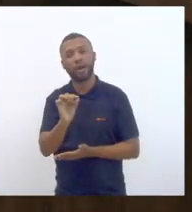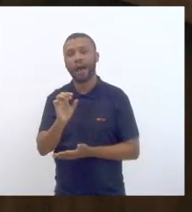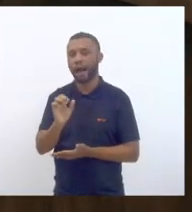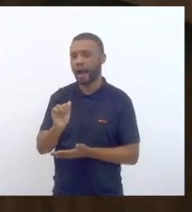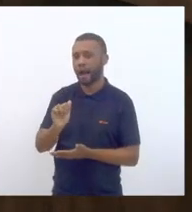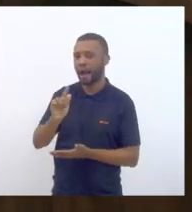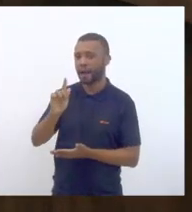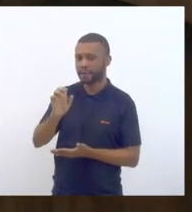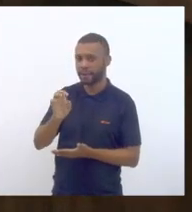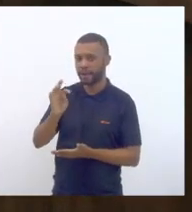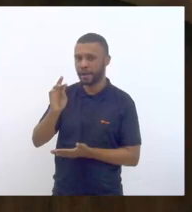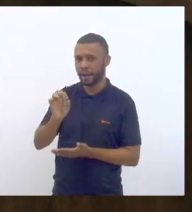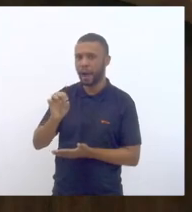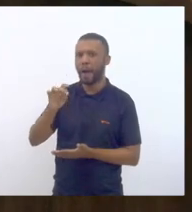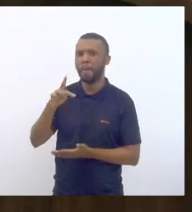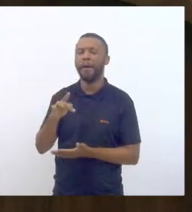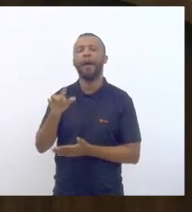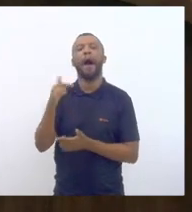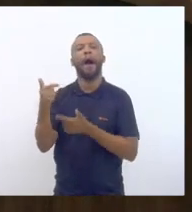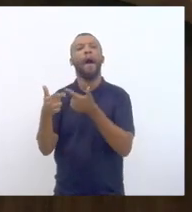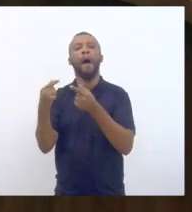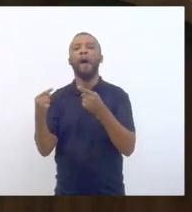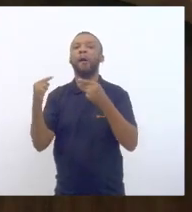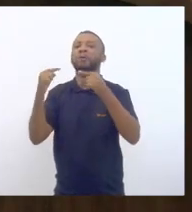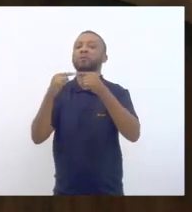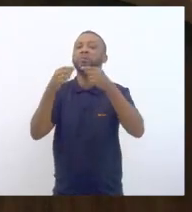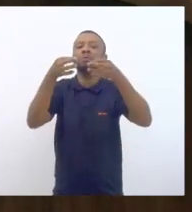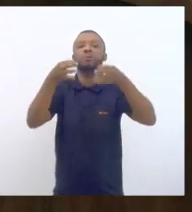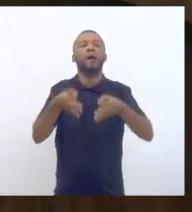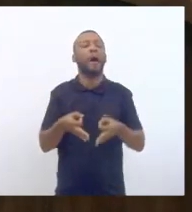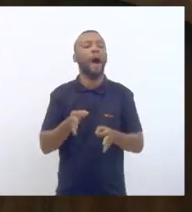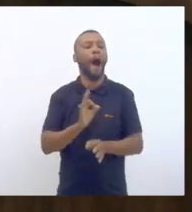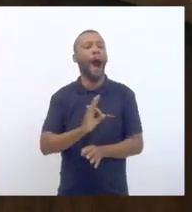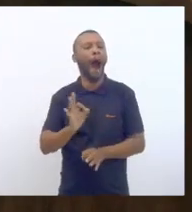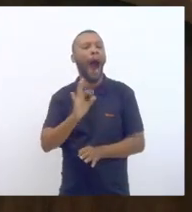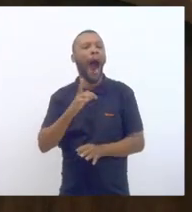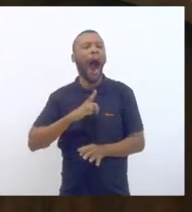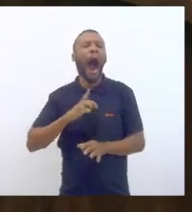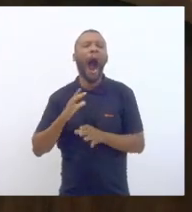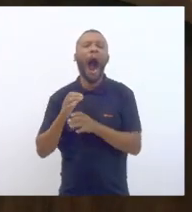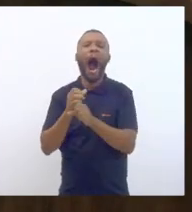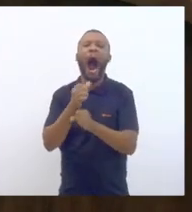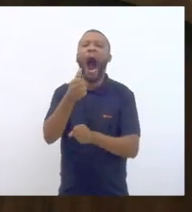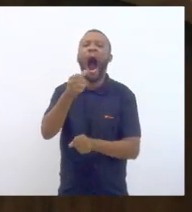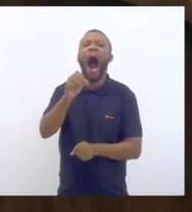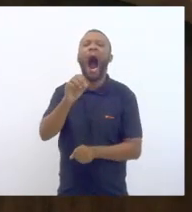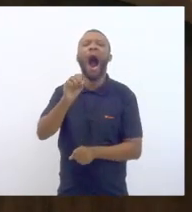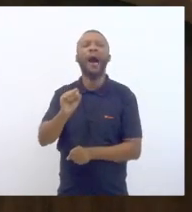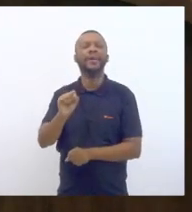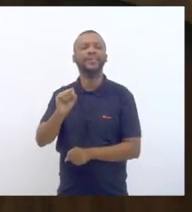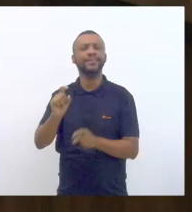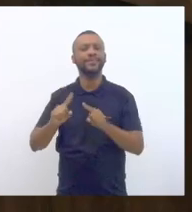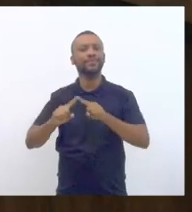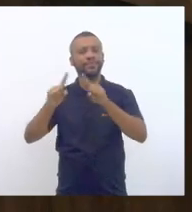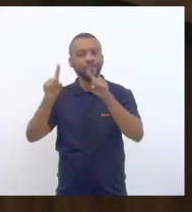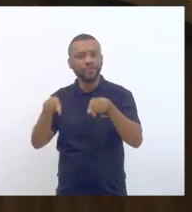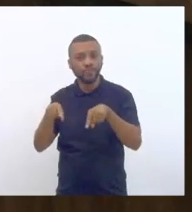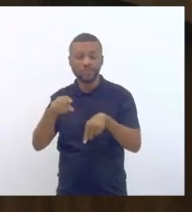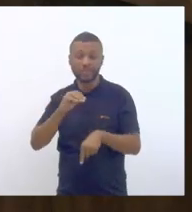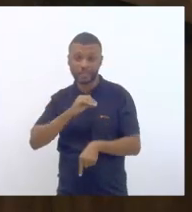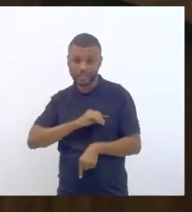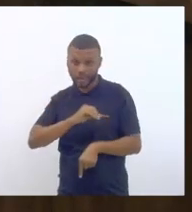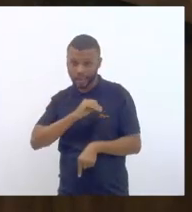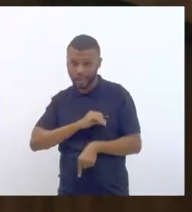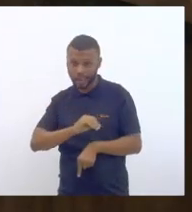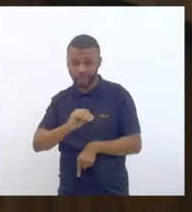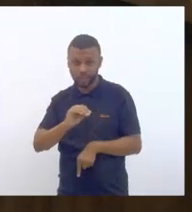está trabalhando adequadamente. Lá tem 108 funcionários. Os salários não